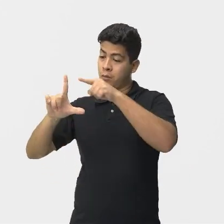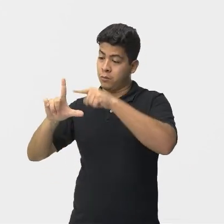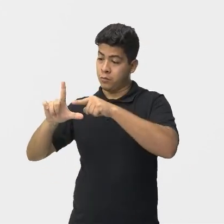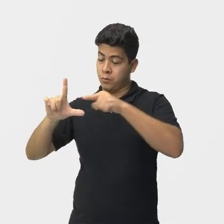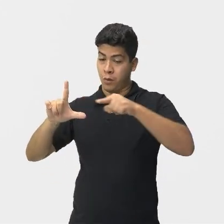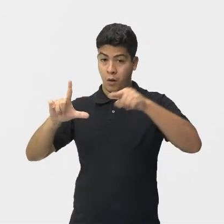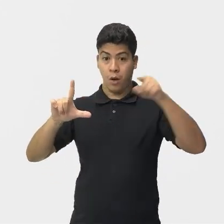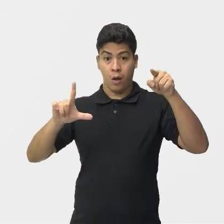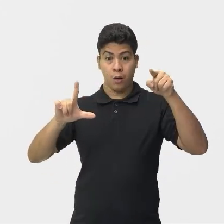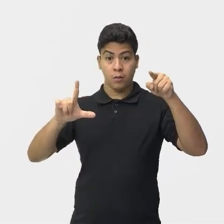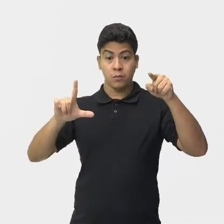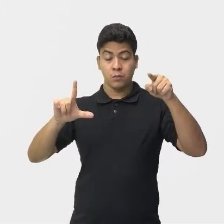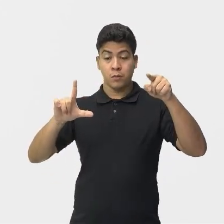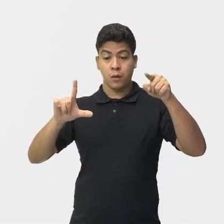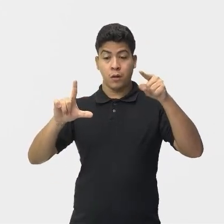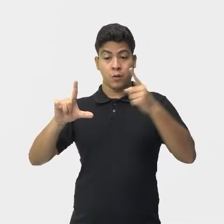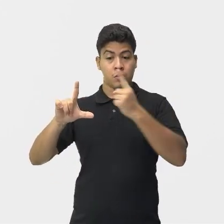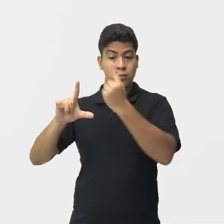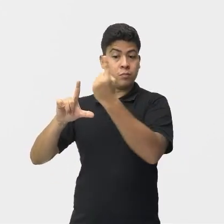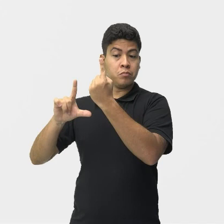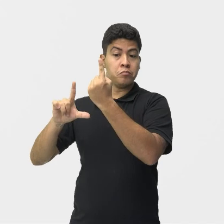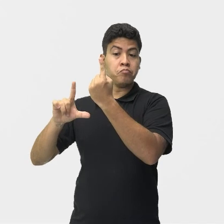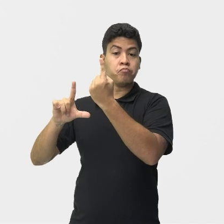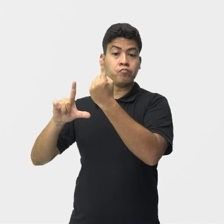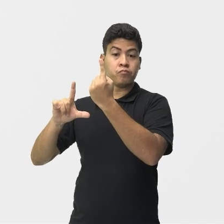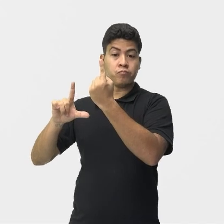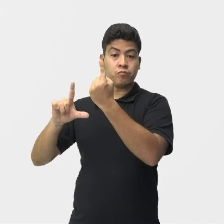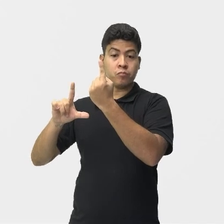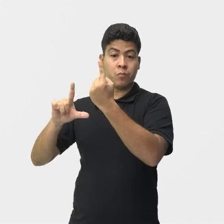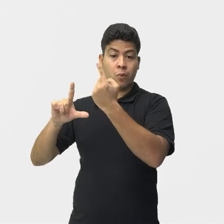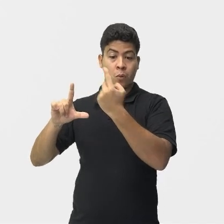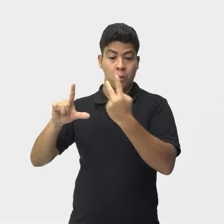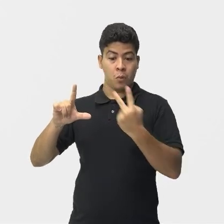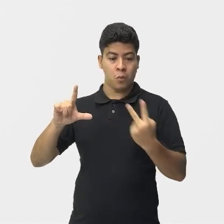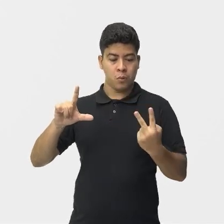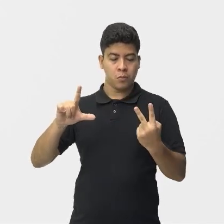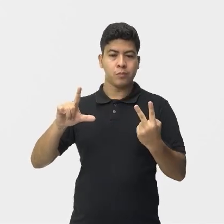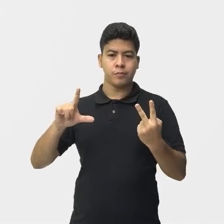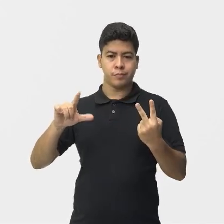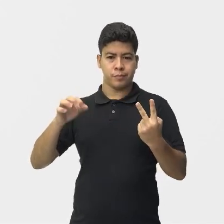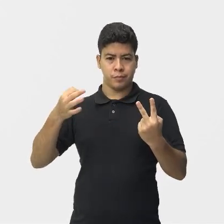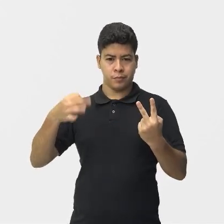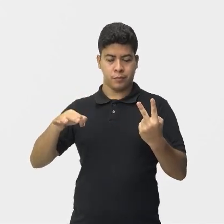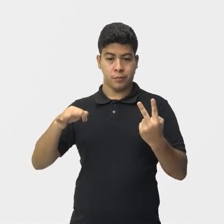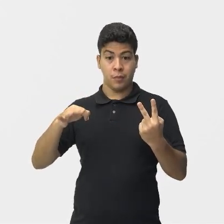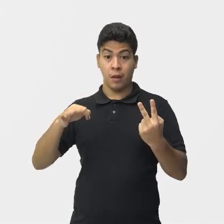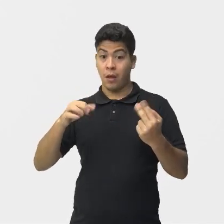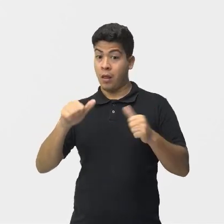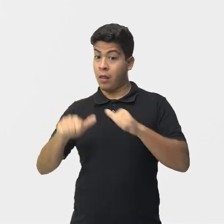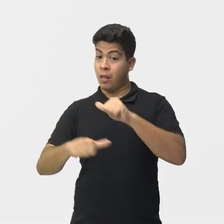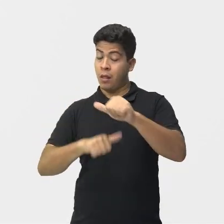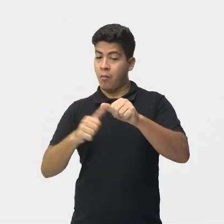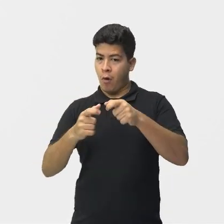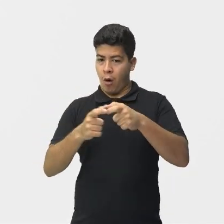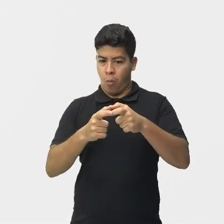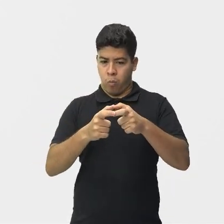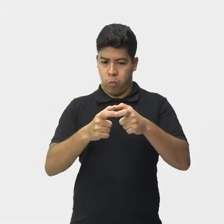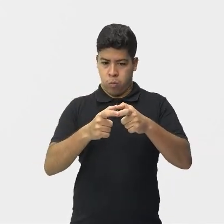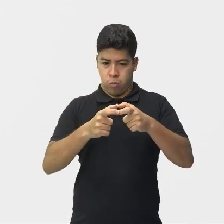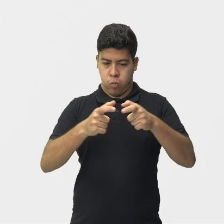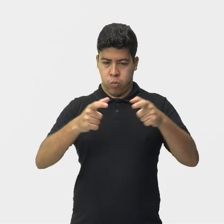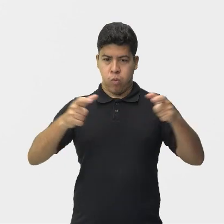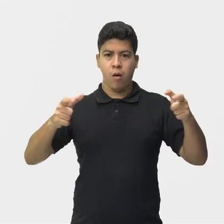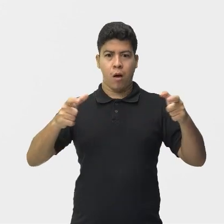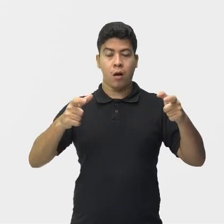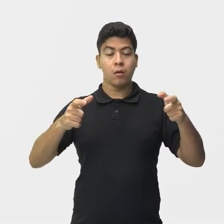estado 2, através dessa expansão isotérmica. Depois ele sofre uma expansão isobárica, ou seja, a pressão